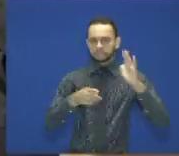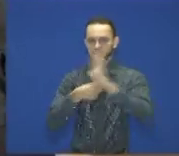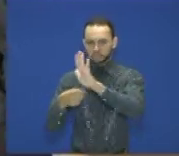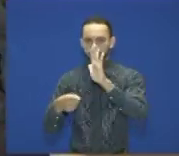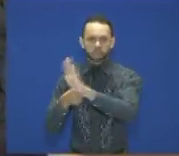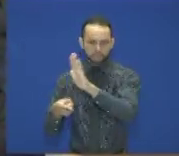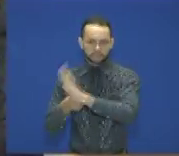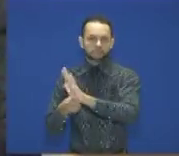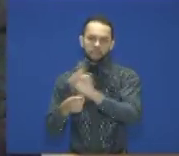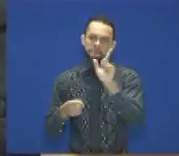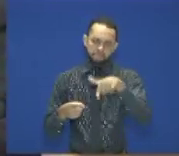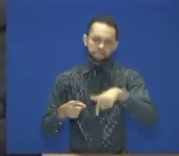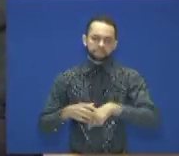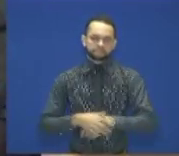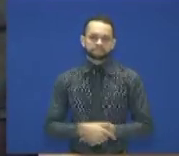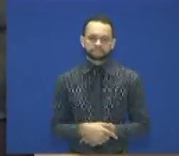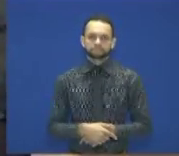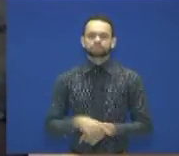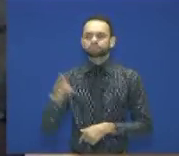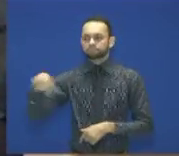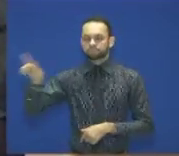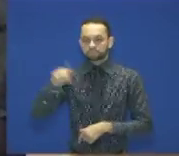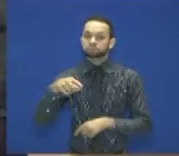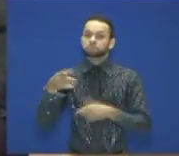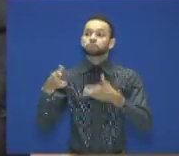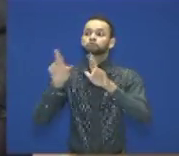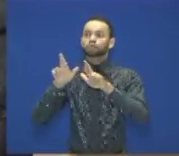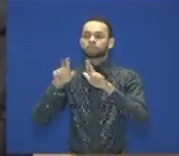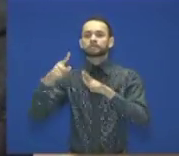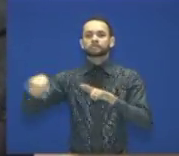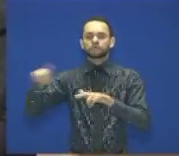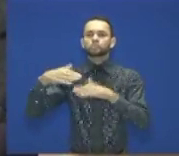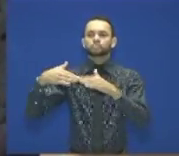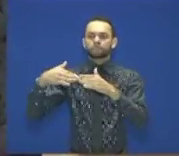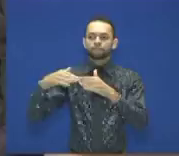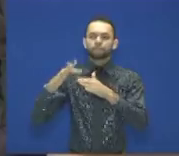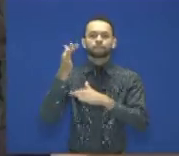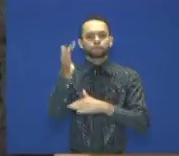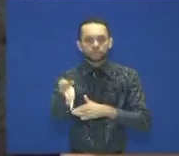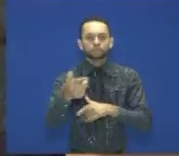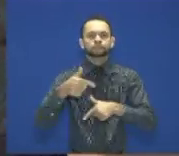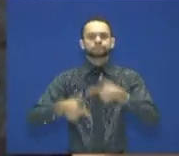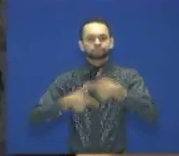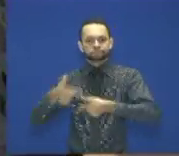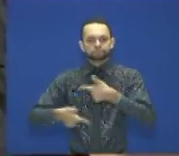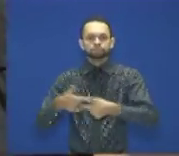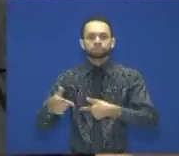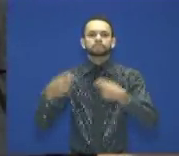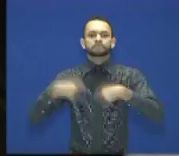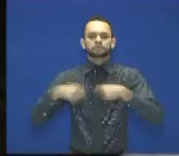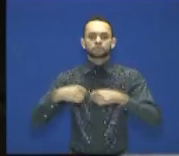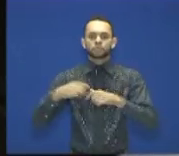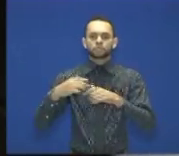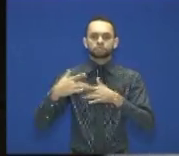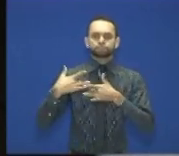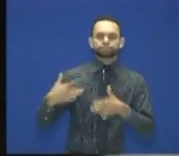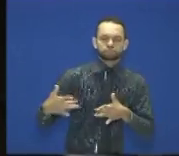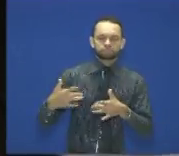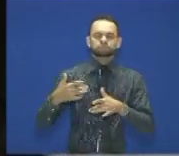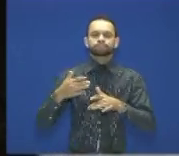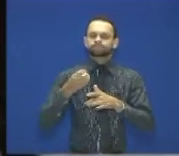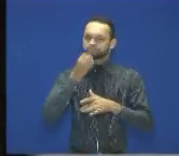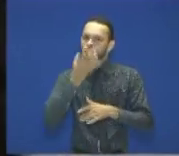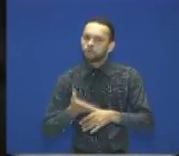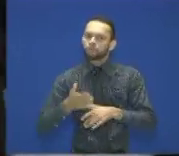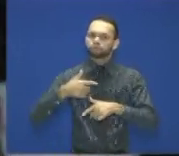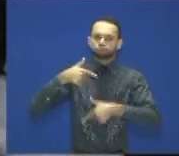possam retribuir com qualidade, com ética, com presteza e principalmente com compromisso social no seu